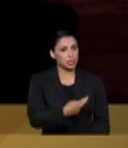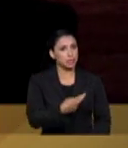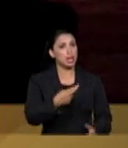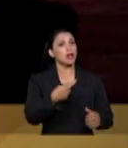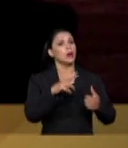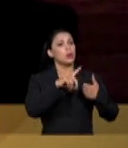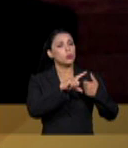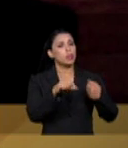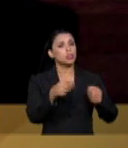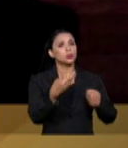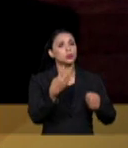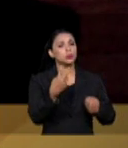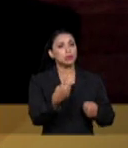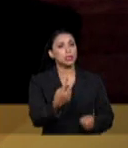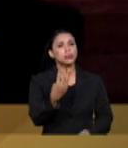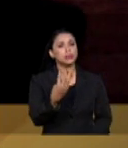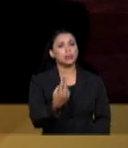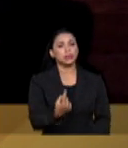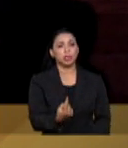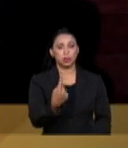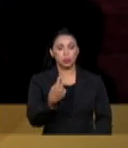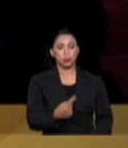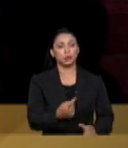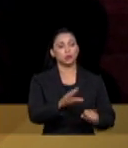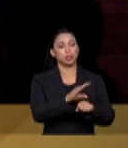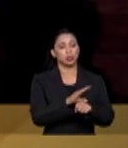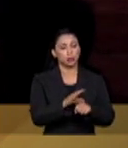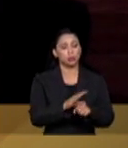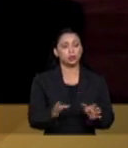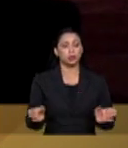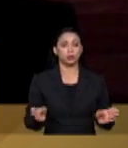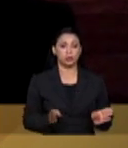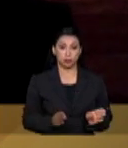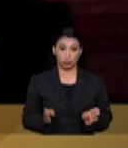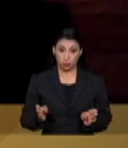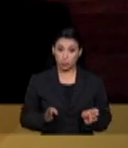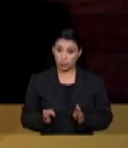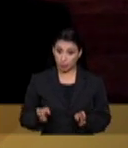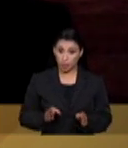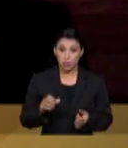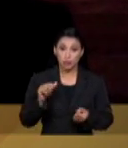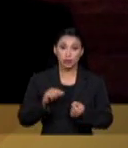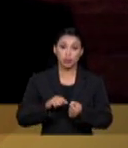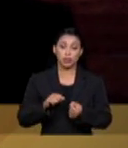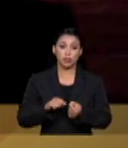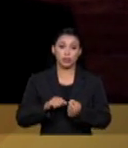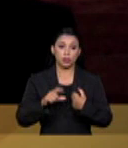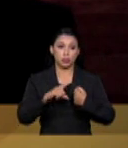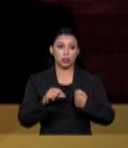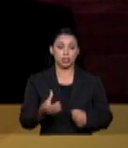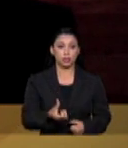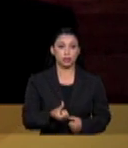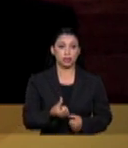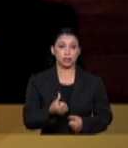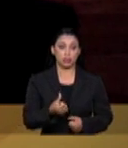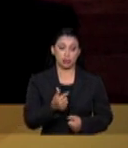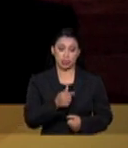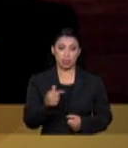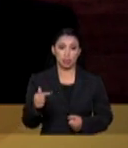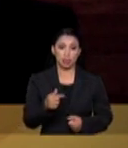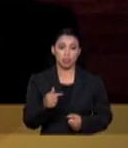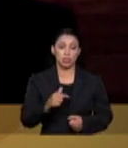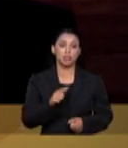artigo 231 do texto condicional no prazo que foi conferido pelo artigo 77